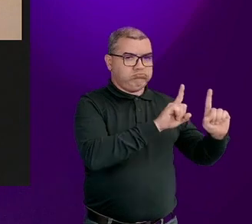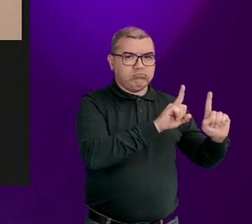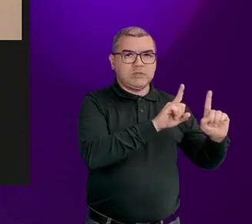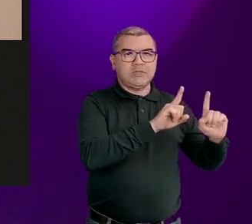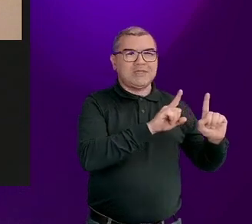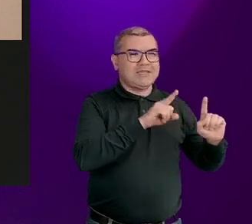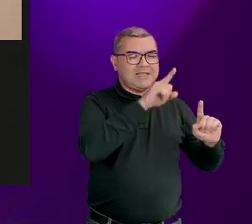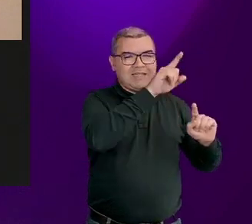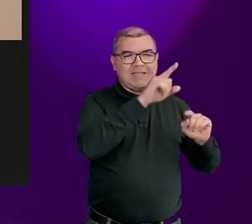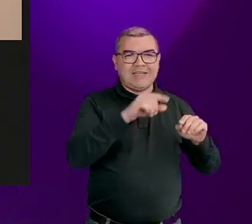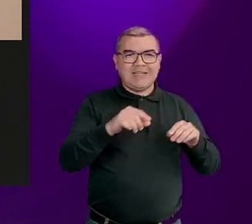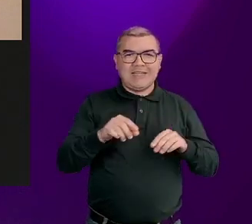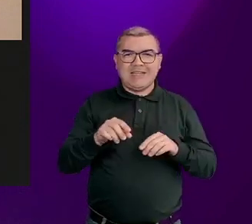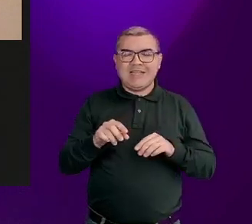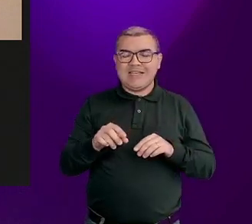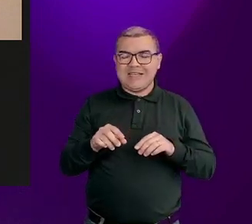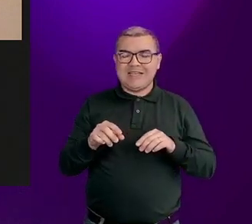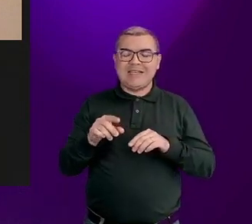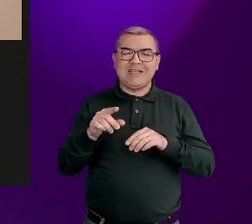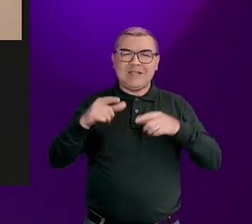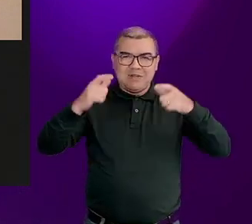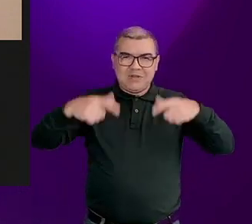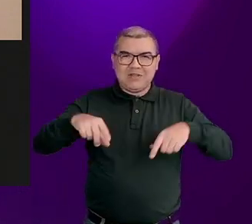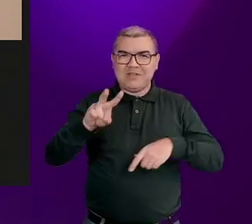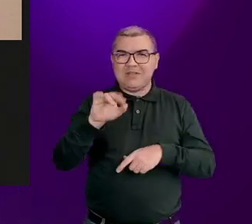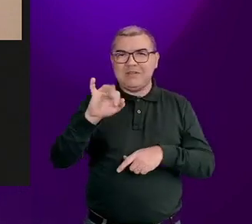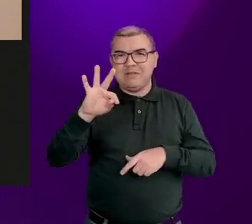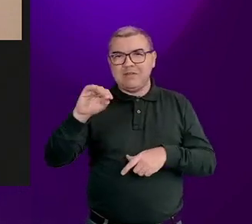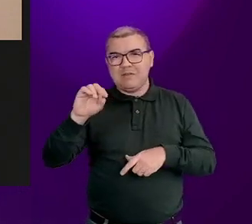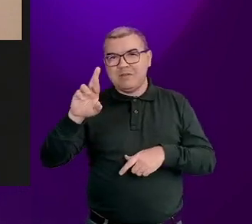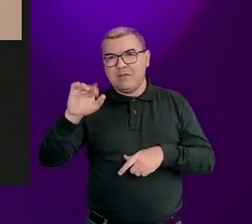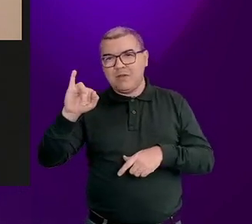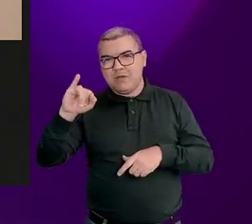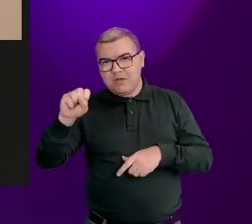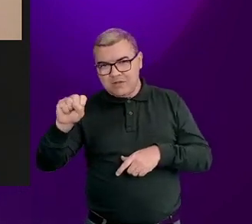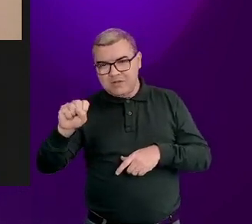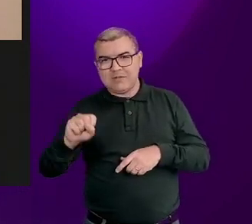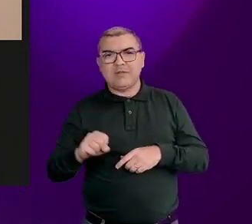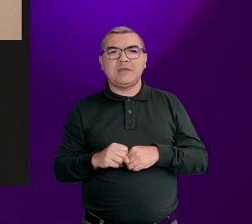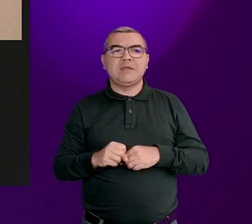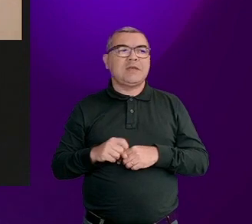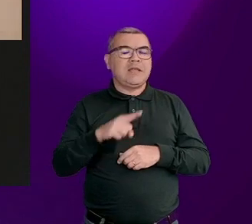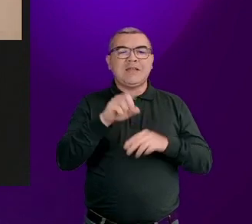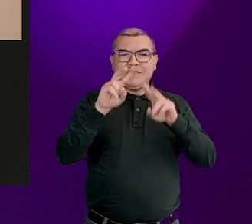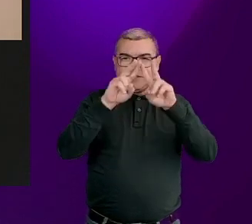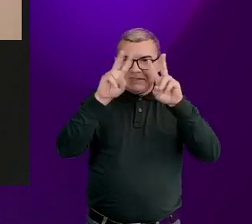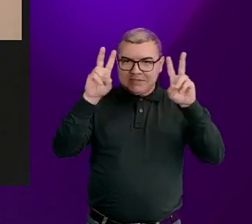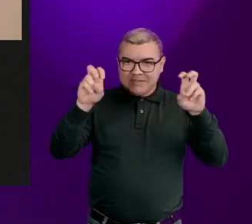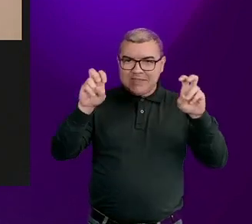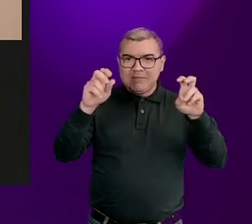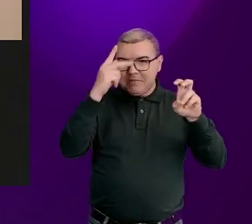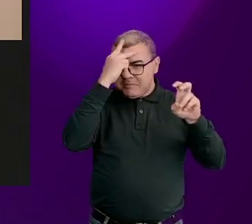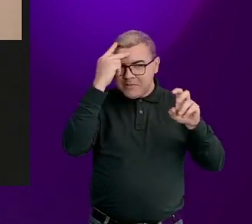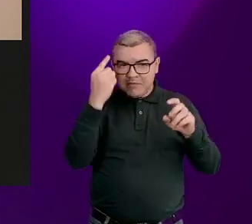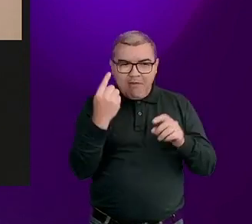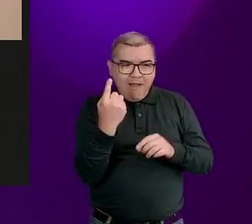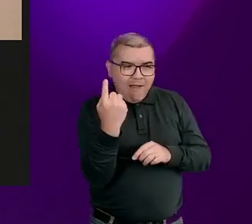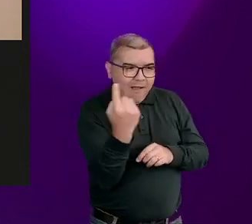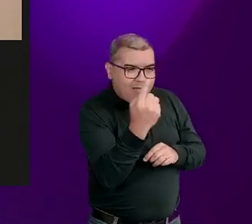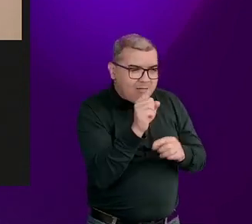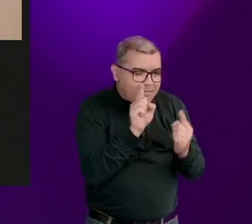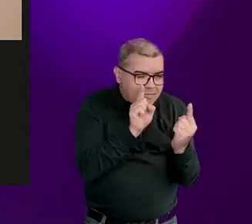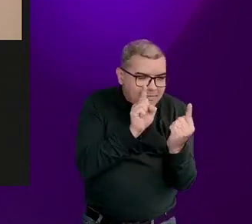lá no Vitórias sobre o tema De Perto Ninguém é Normal. E